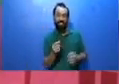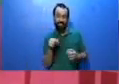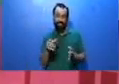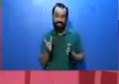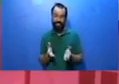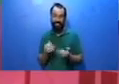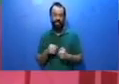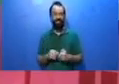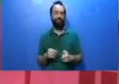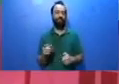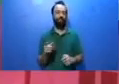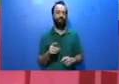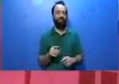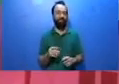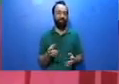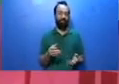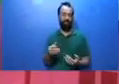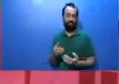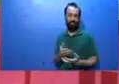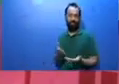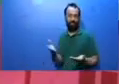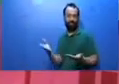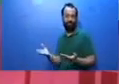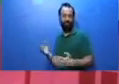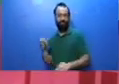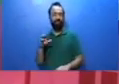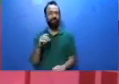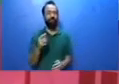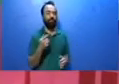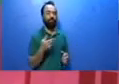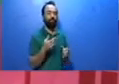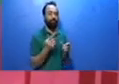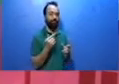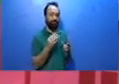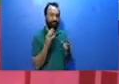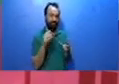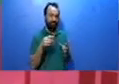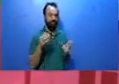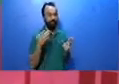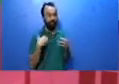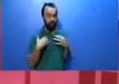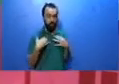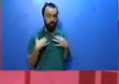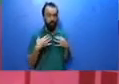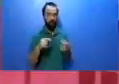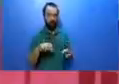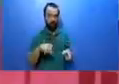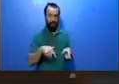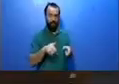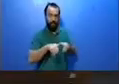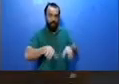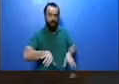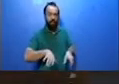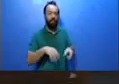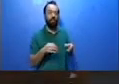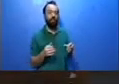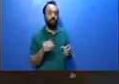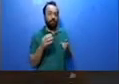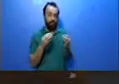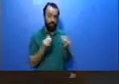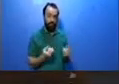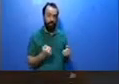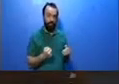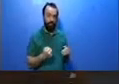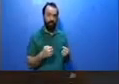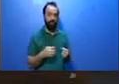hoje. Mas você é bem-vinda. Será que você acha ruim de eu ficar aqui um pouquinho? Não, nós vamos... tive uma ideia,